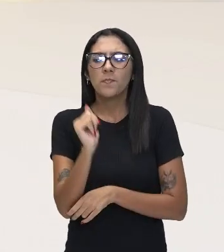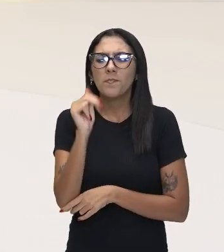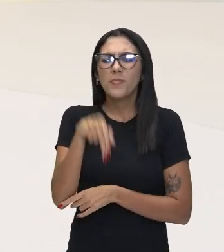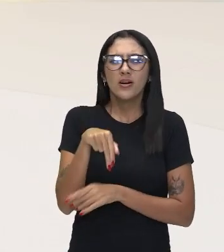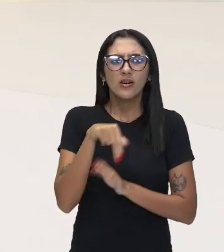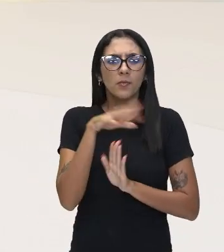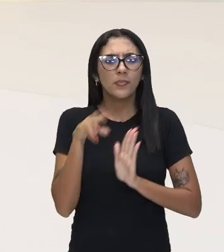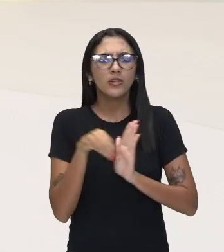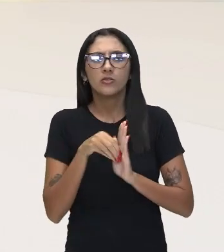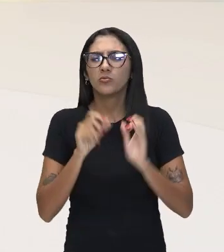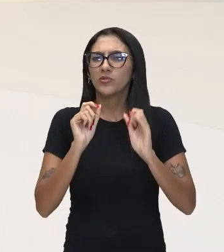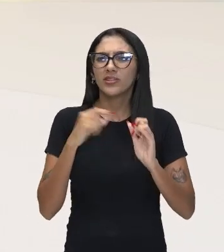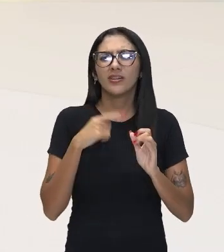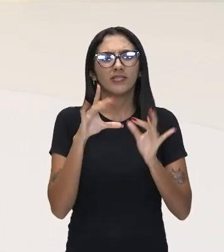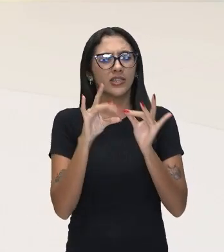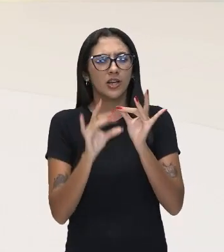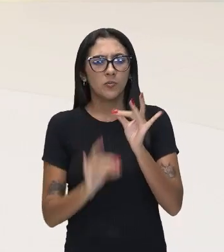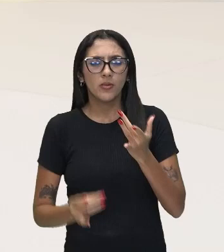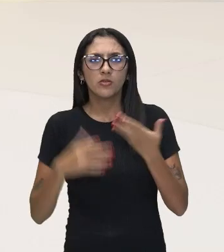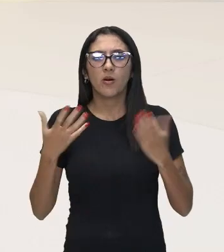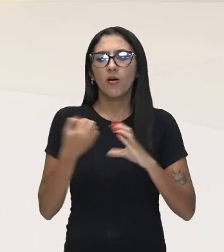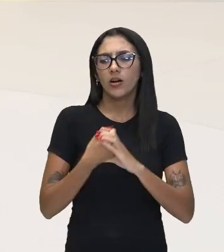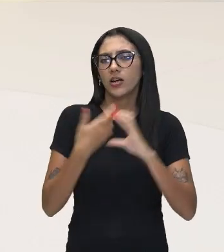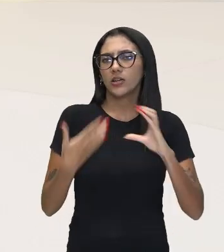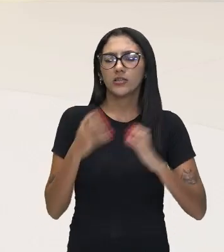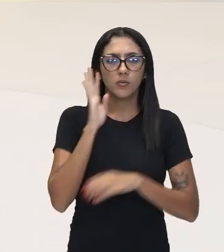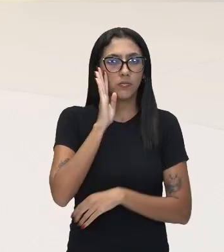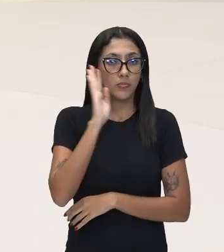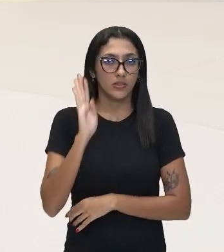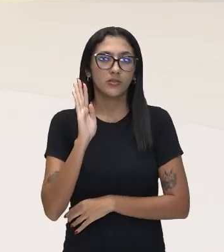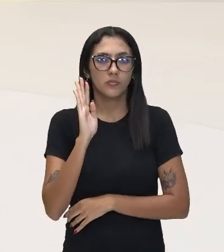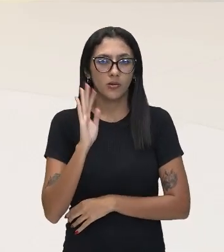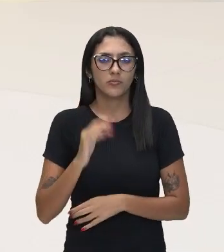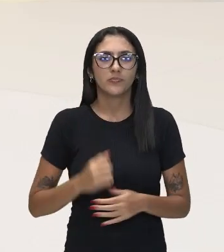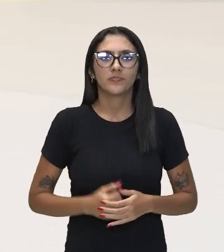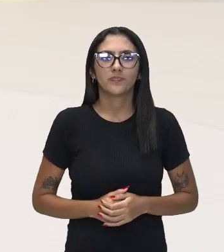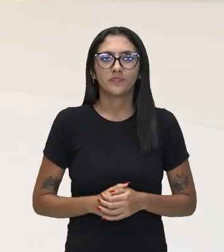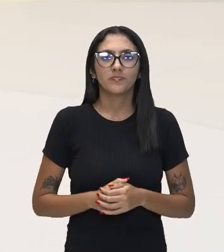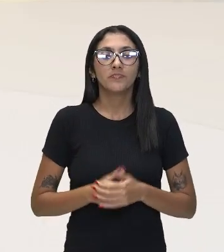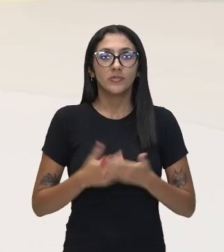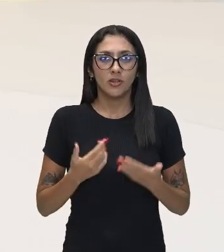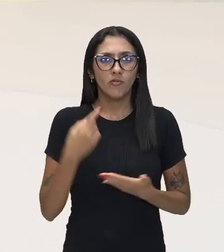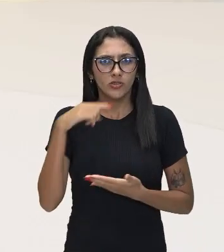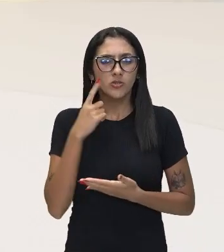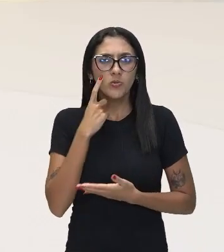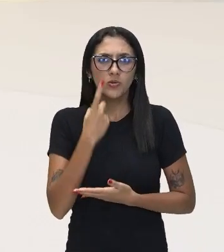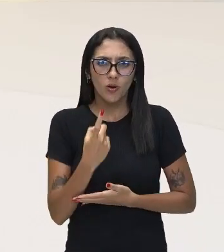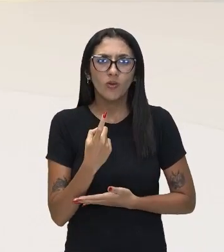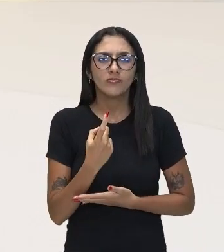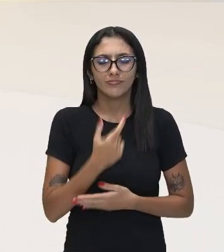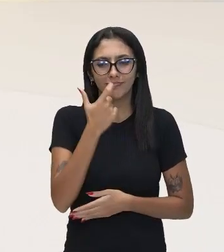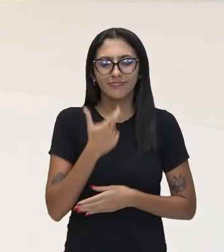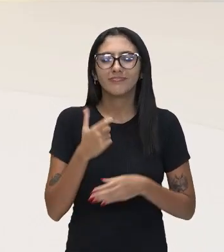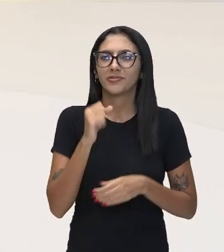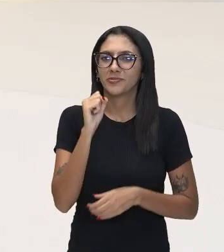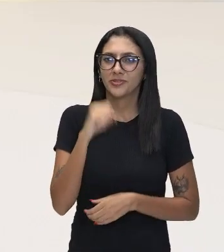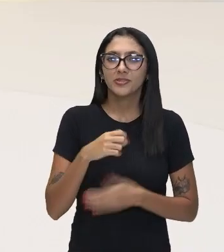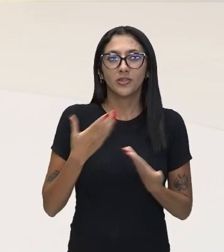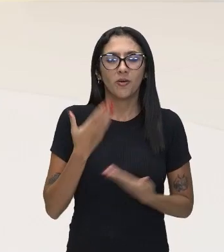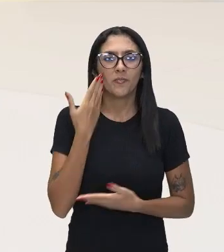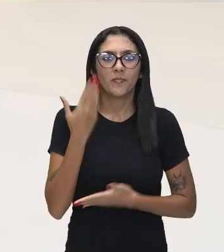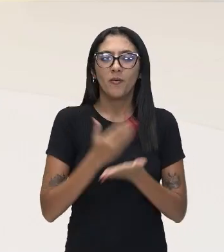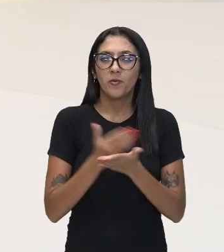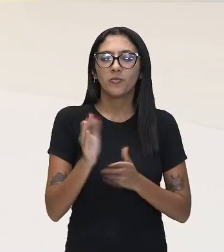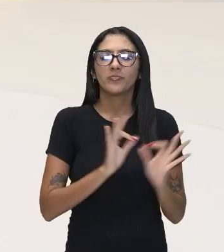que define quais são as principais características da Pan-Amazônia. Estão curiosos? Eu estou, professor. Então vamos